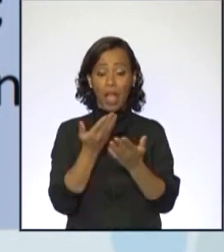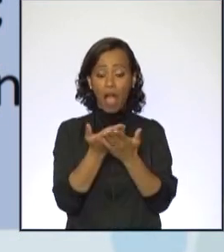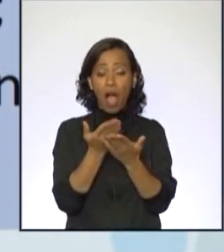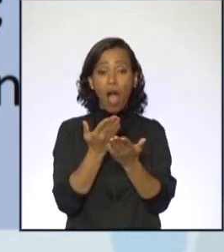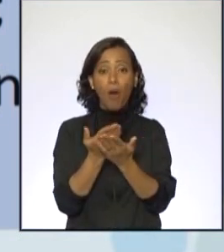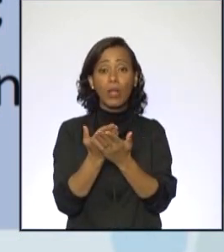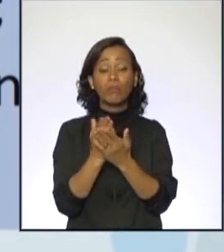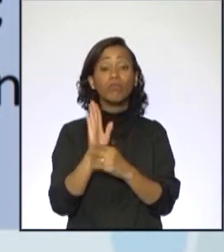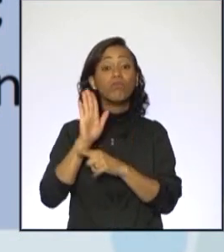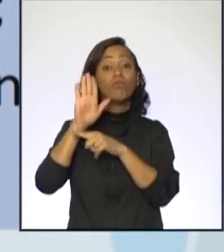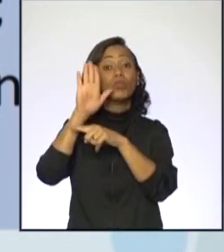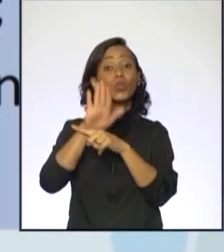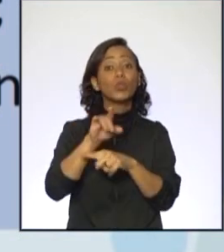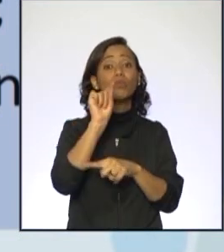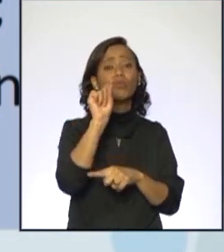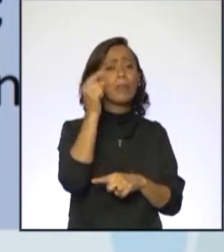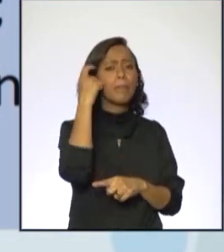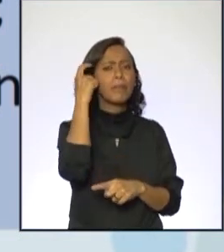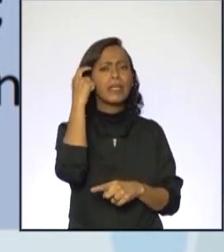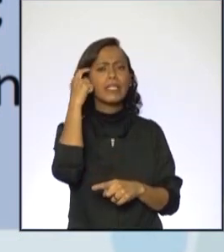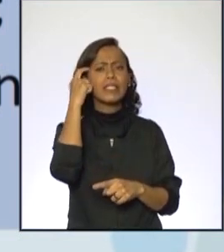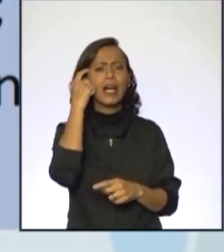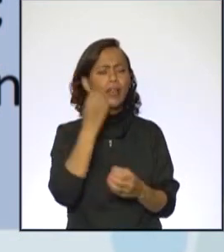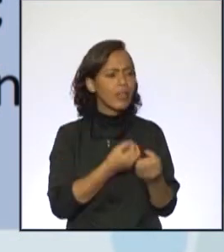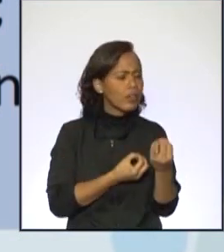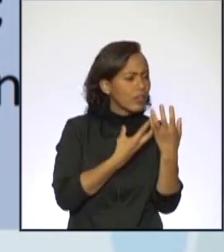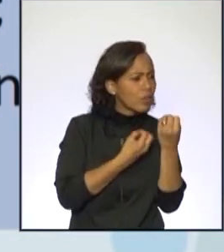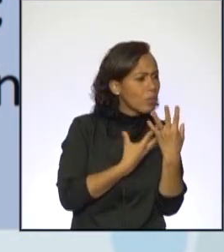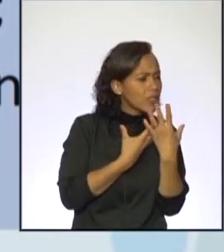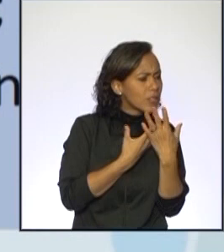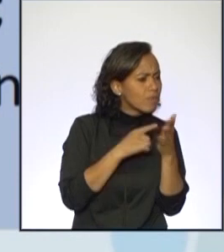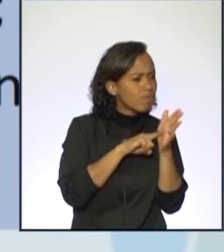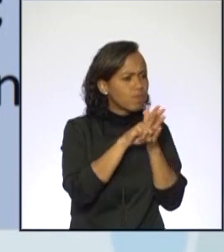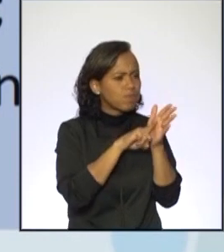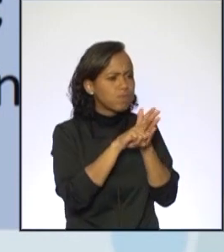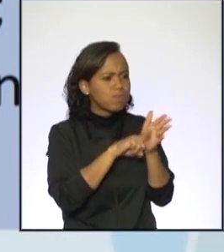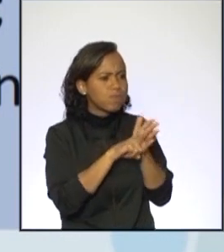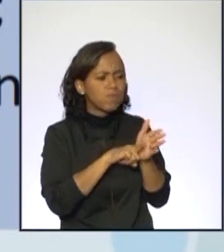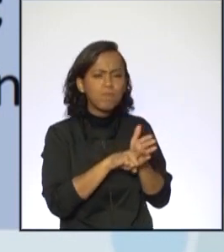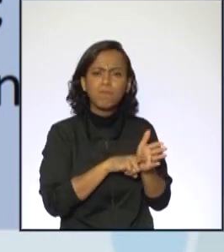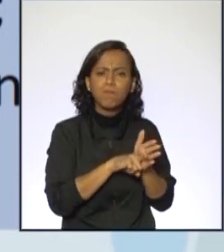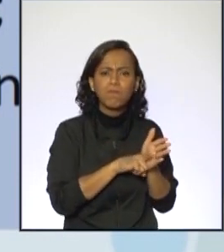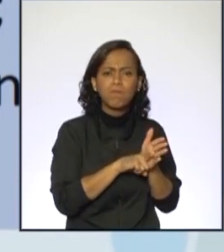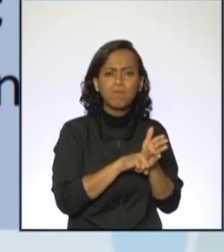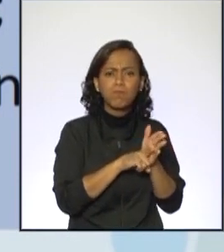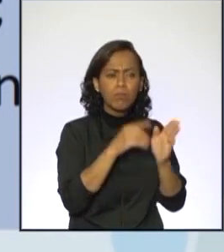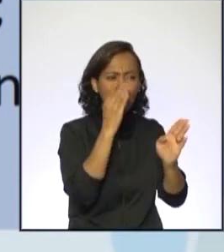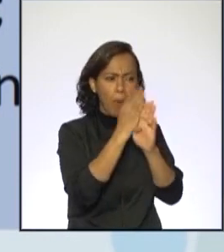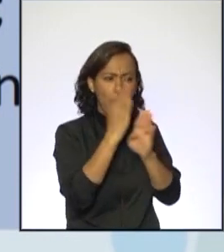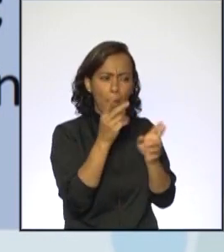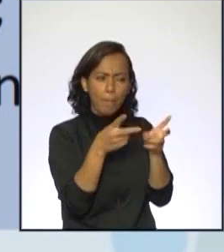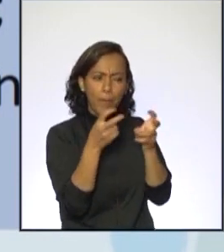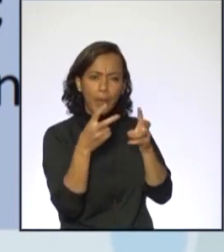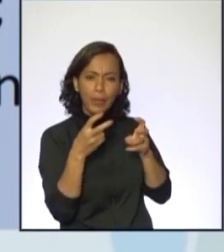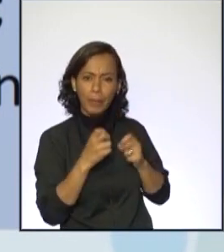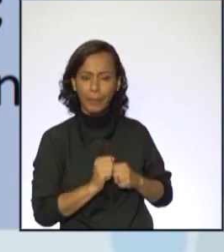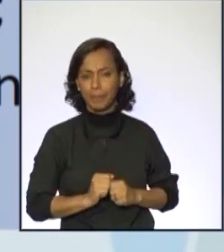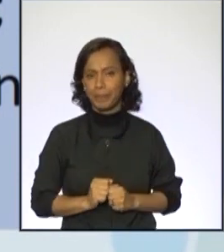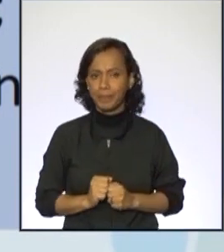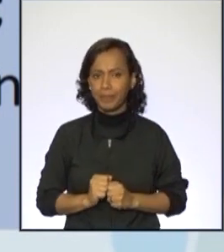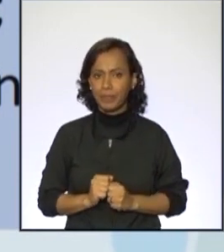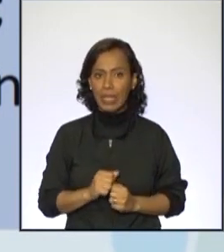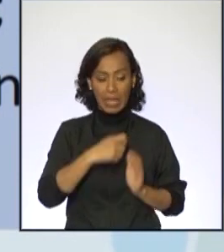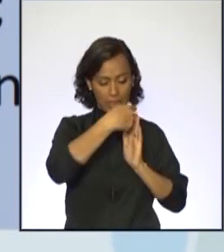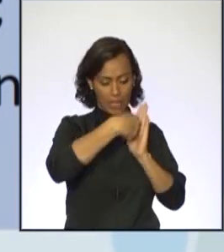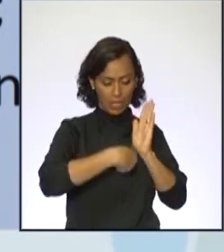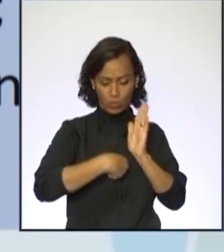Essa aula diferenciou formas de tratar uma informação, sim. Ok. A comparação entre